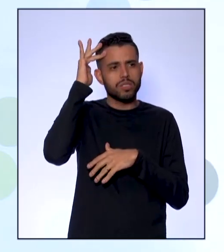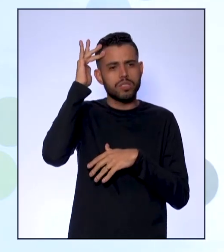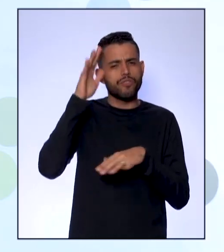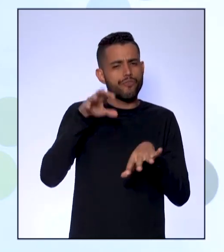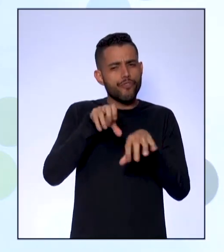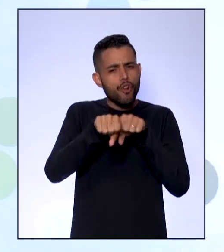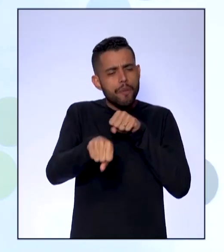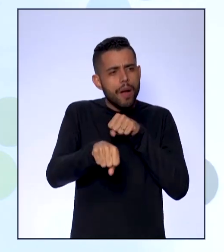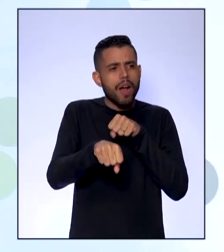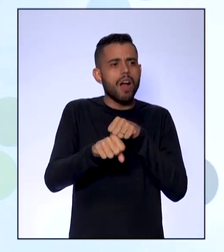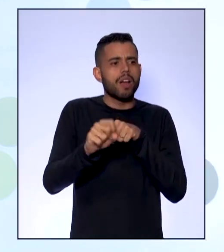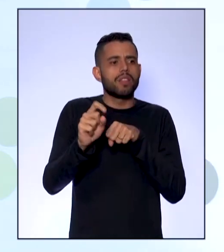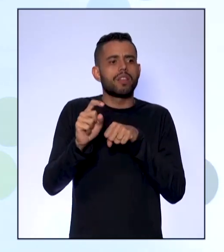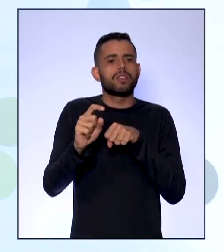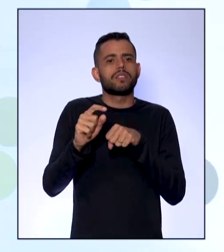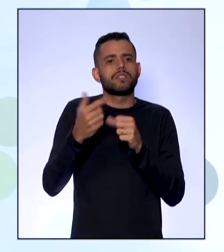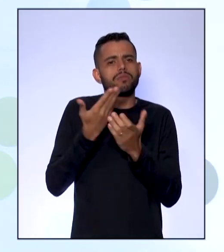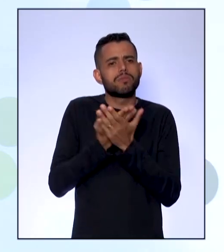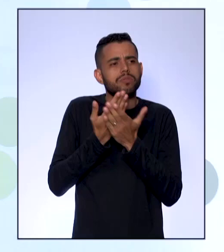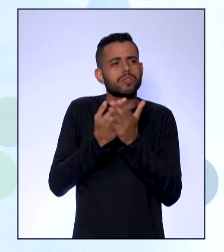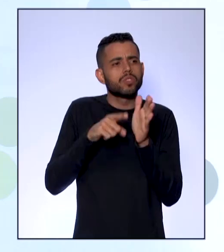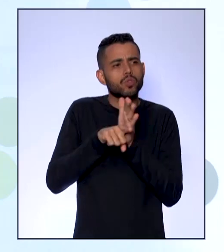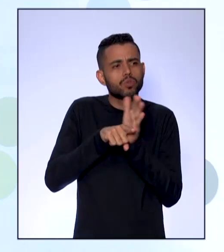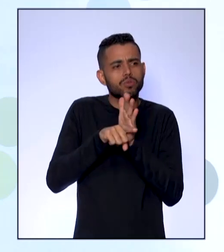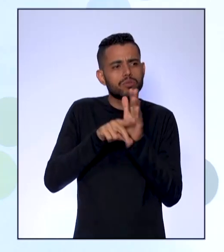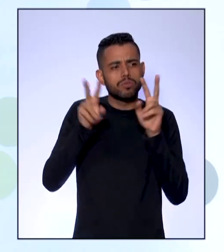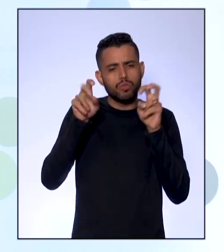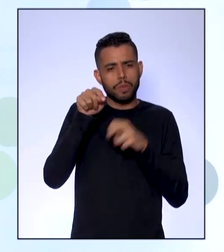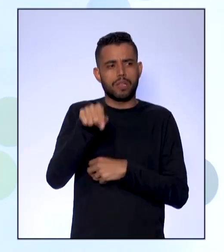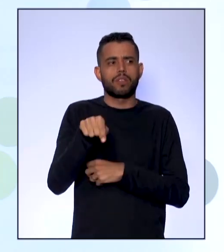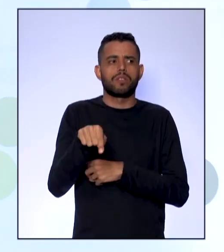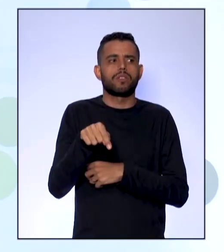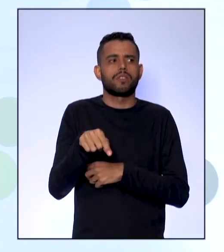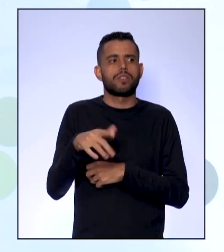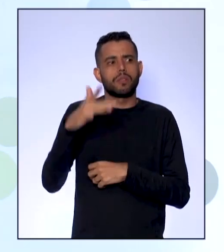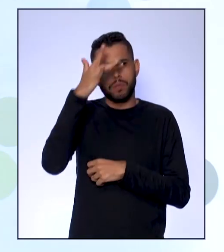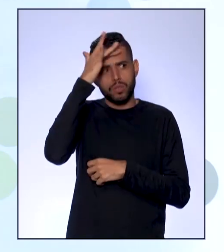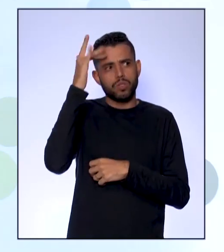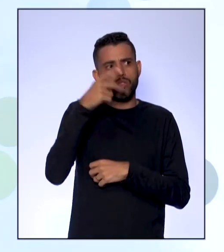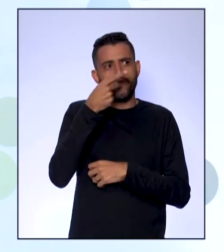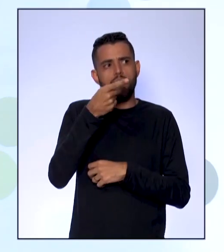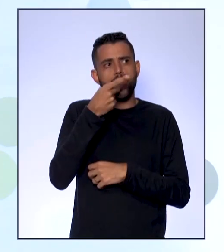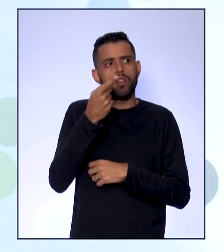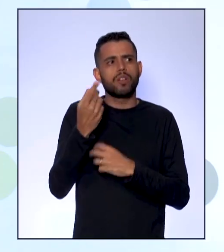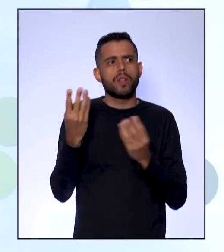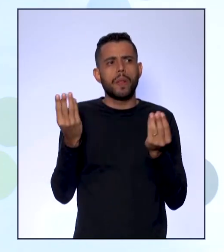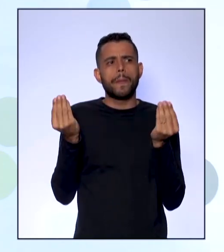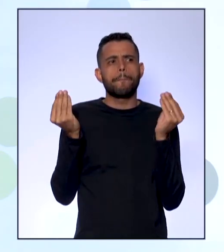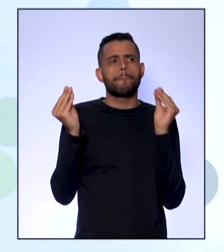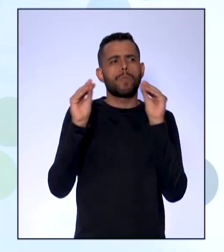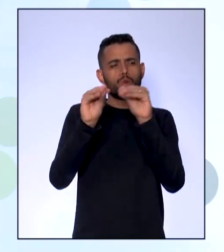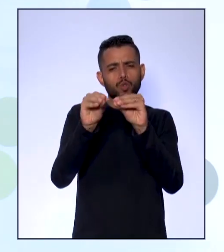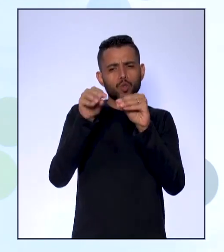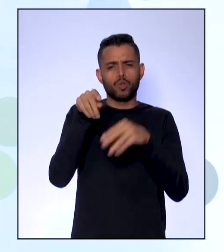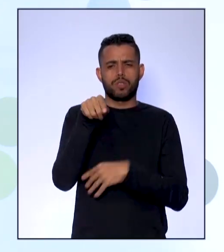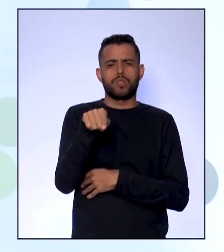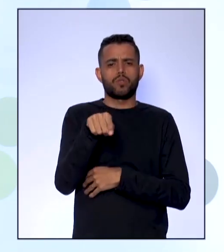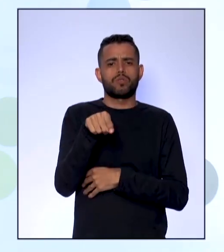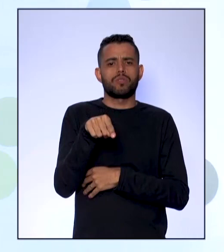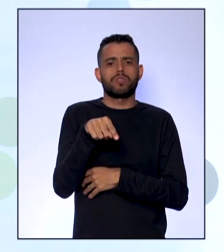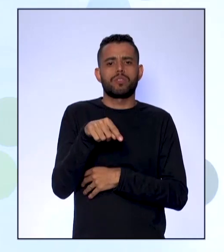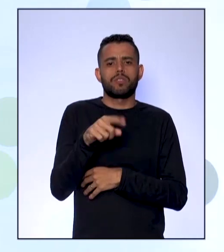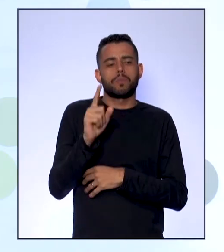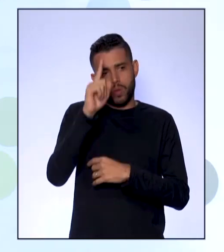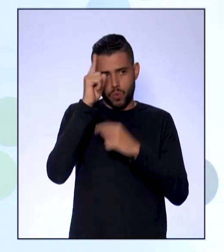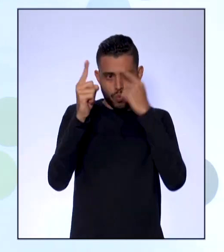formadas ou pessoas que fizeram um estudo sobre aquilo. Só fala lá, a Fabiana postou isso. Tá? Então, isso foi uma